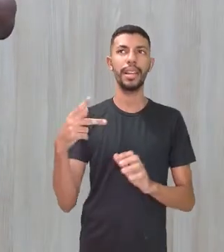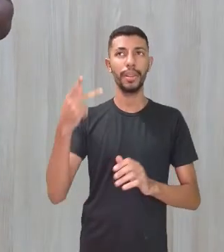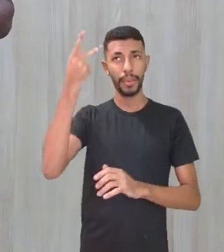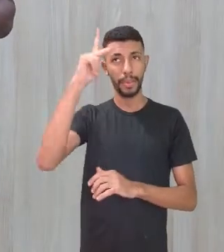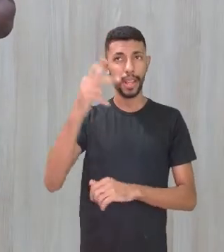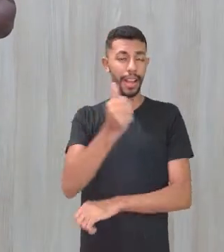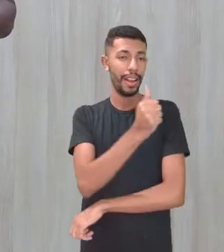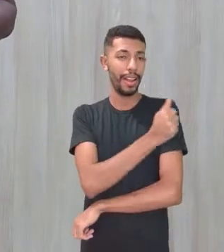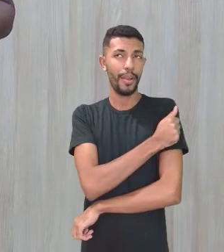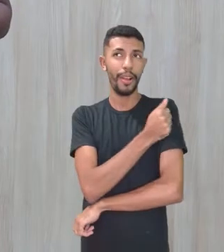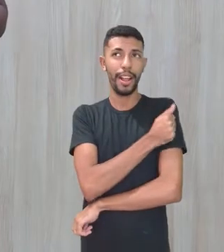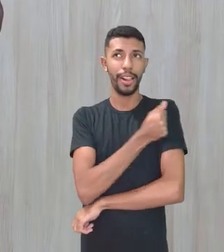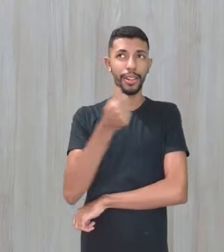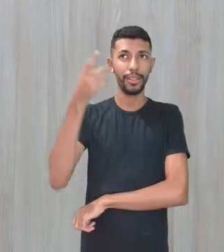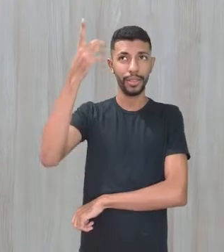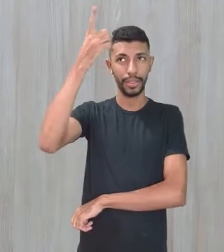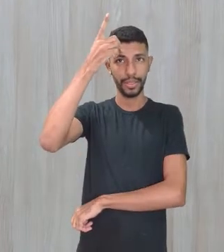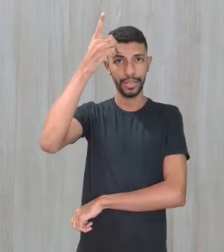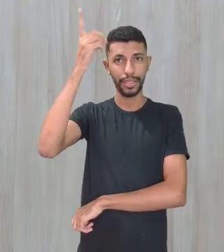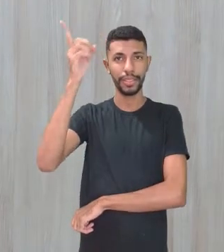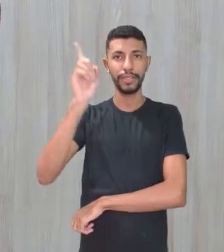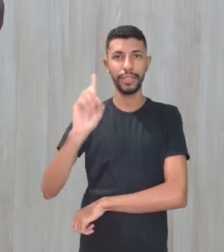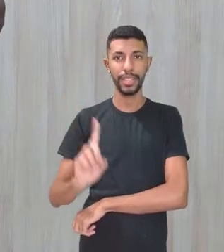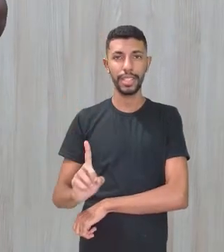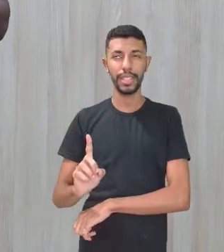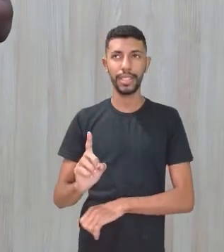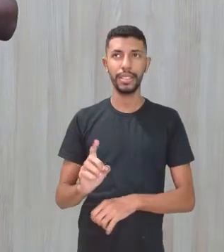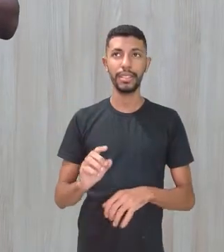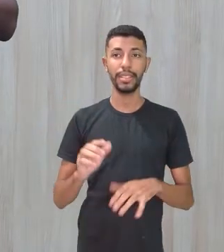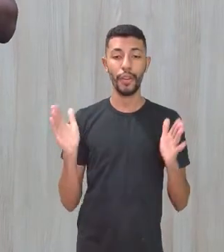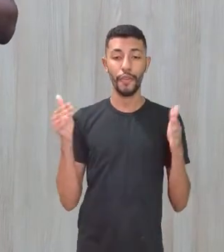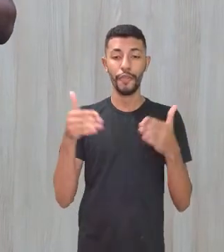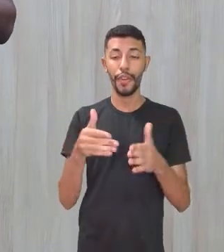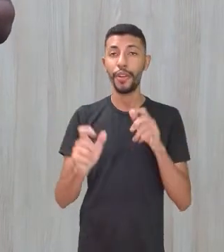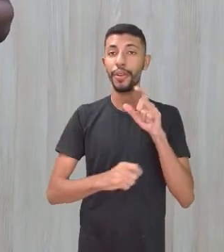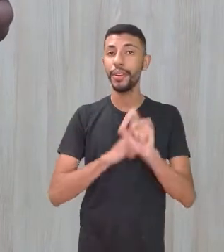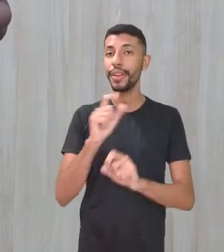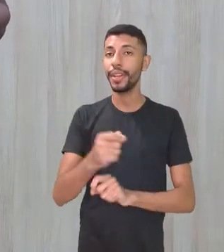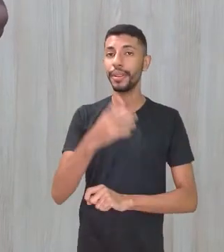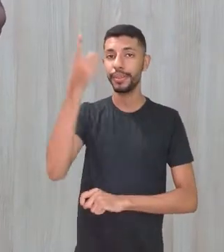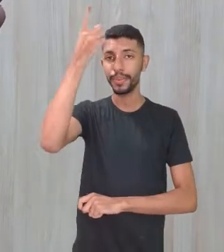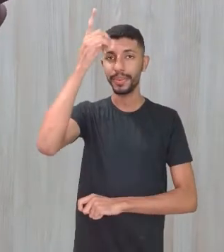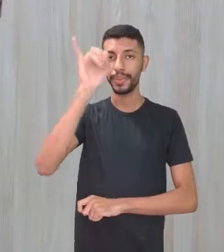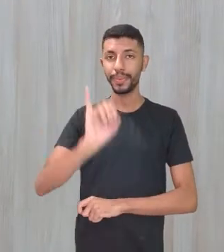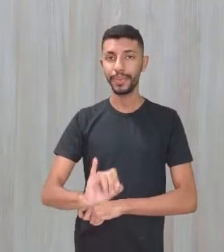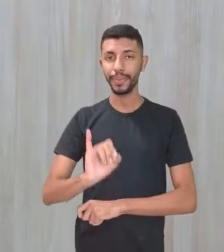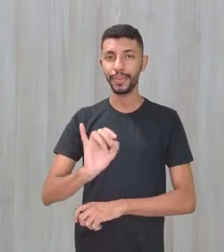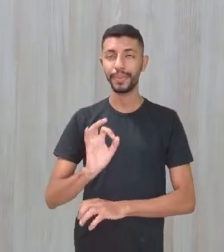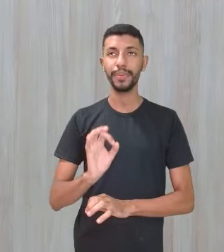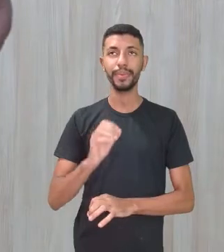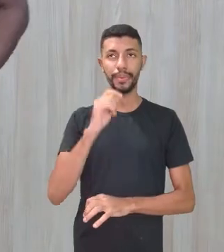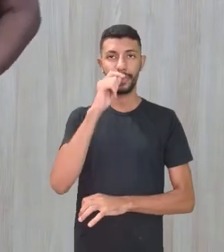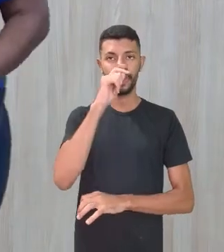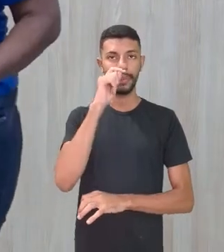Nesse caso, vamos estar falando do estudante com deficiência intelectual.